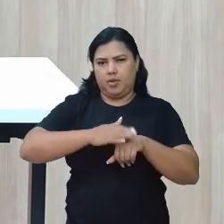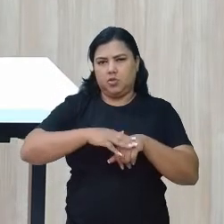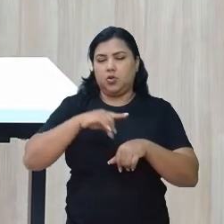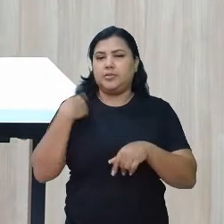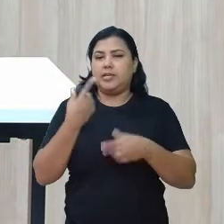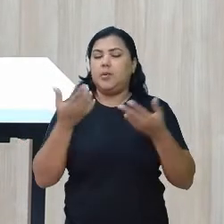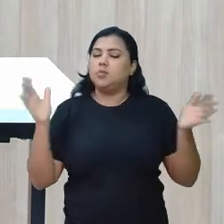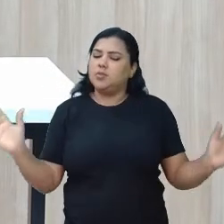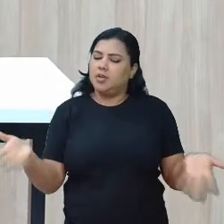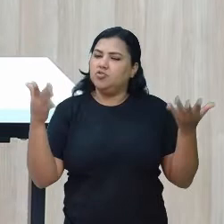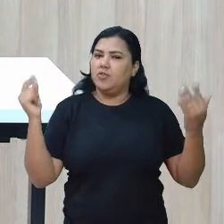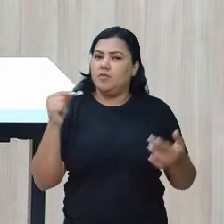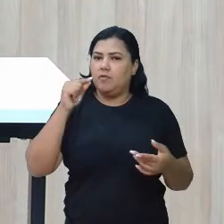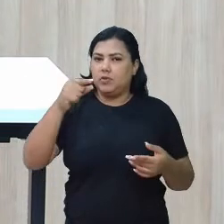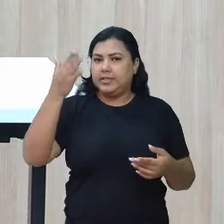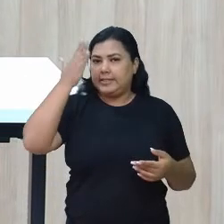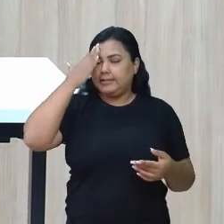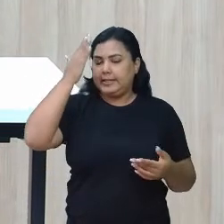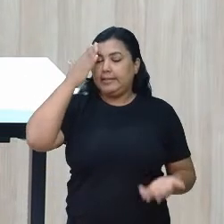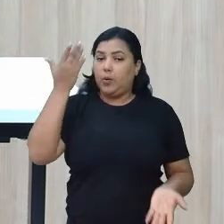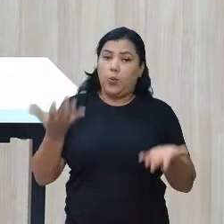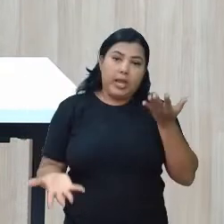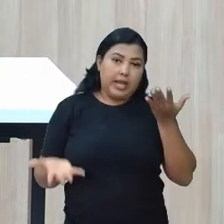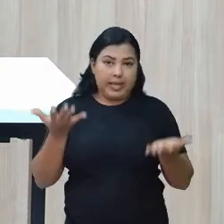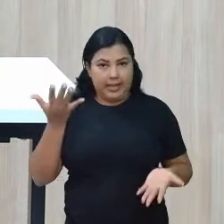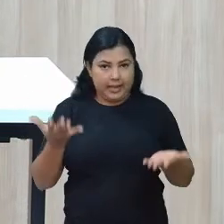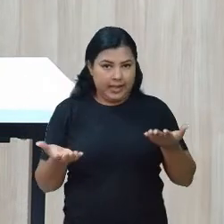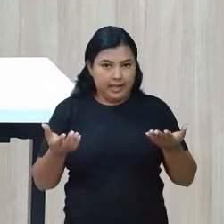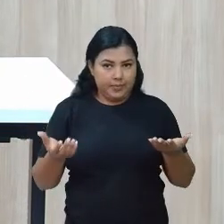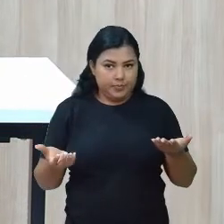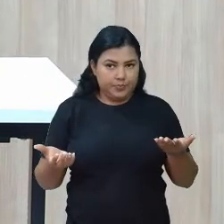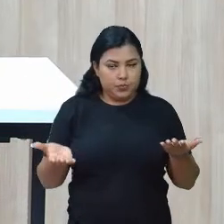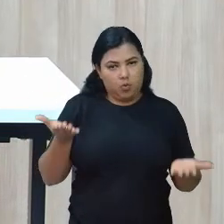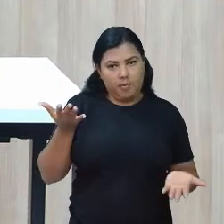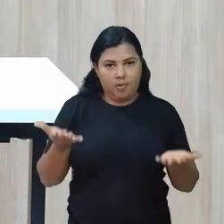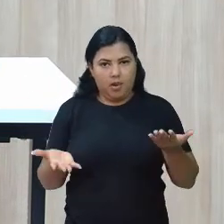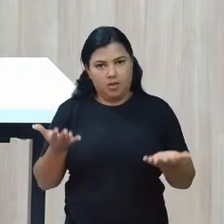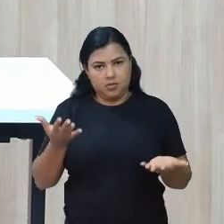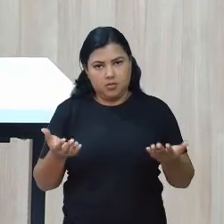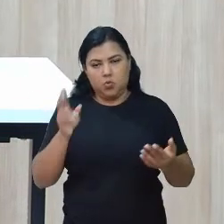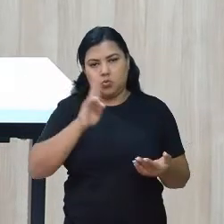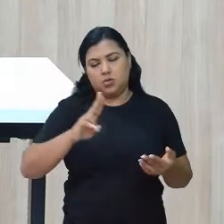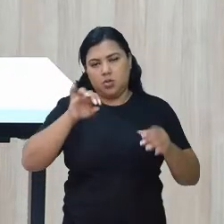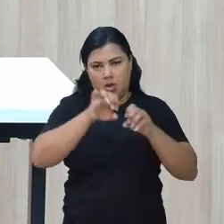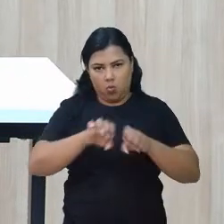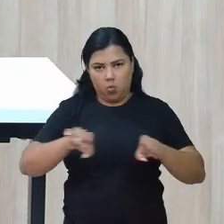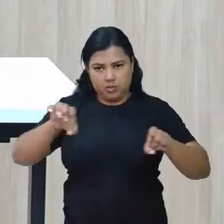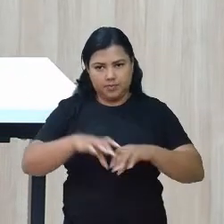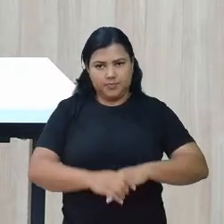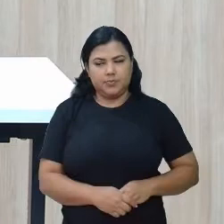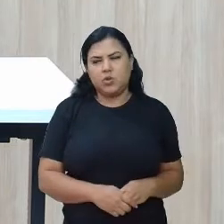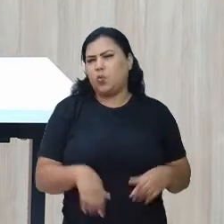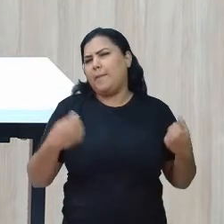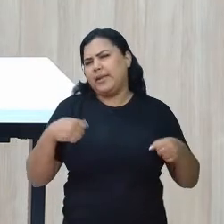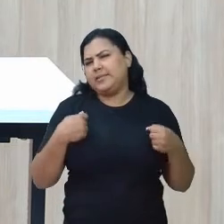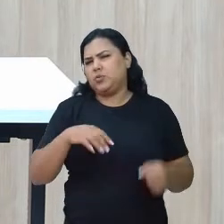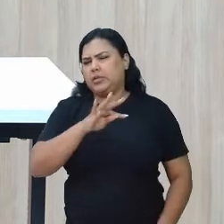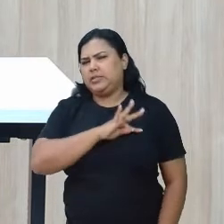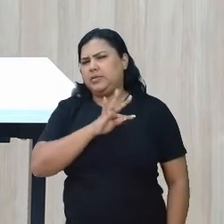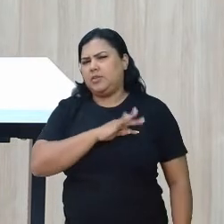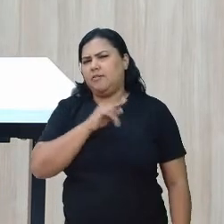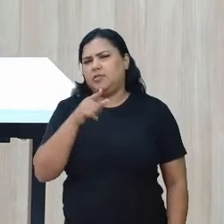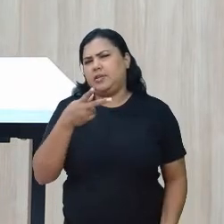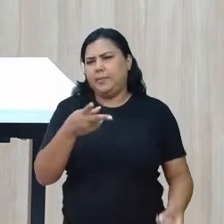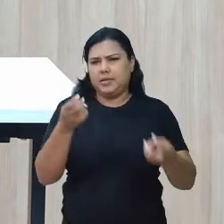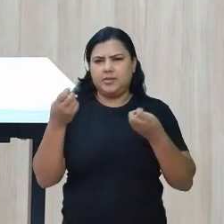quer instigar a questão do equilíbrio de uma balança para uma equação. Então, não precisa de uma técnica para você